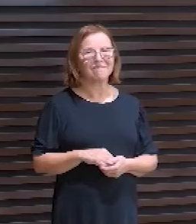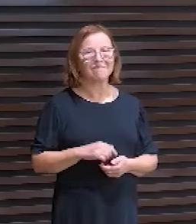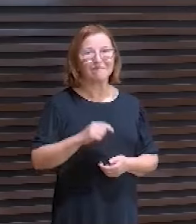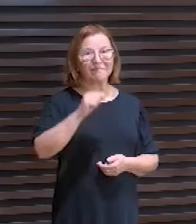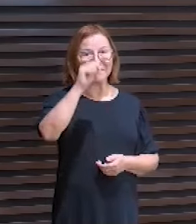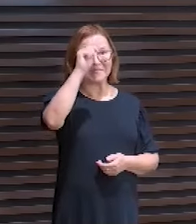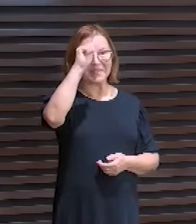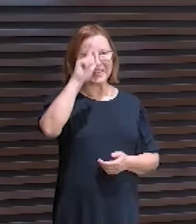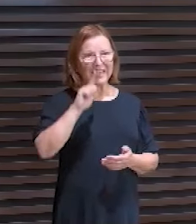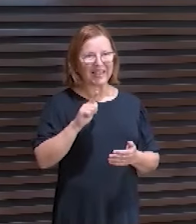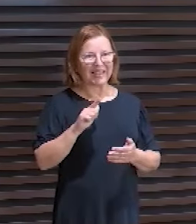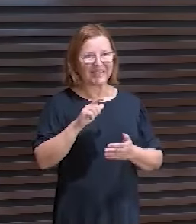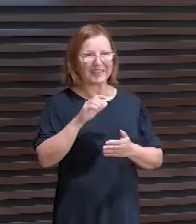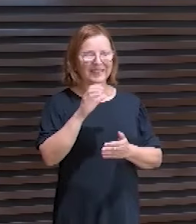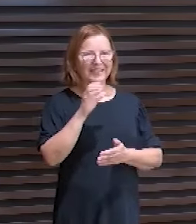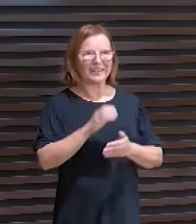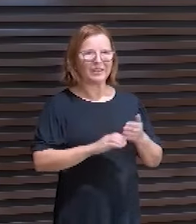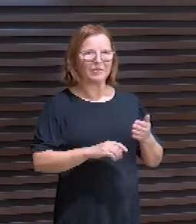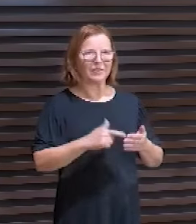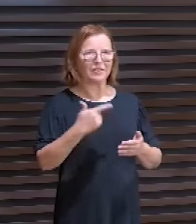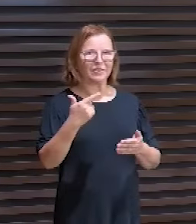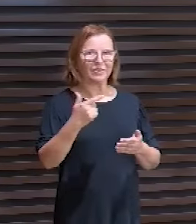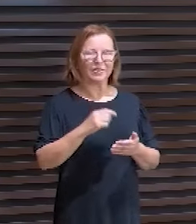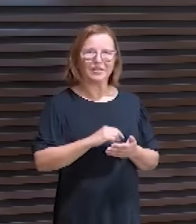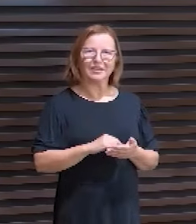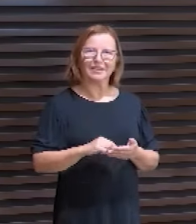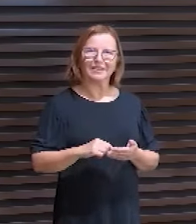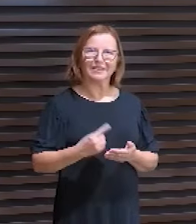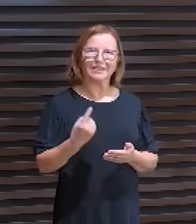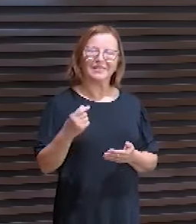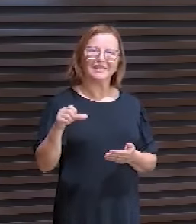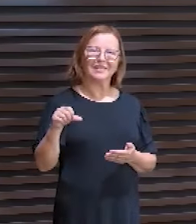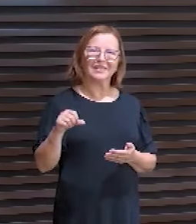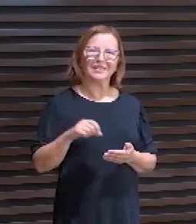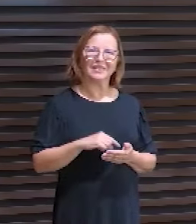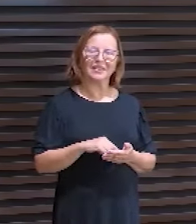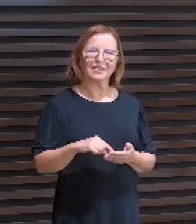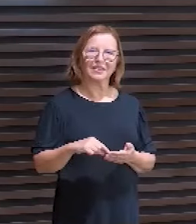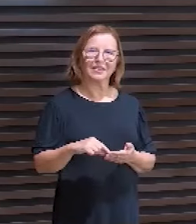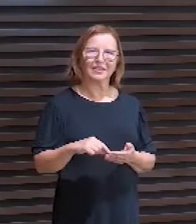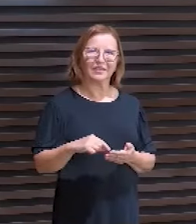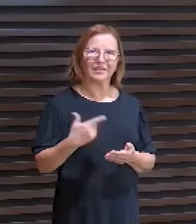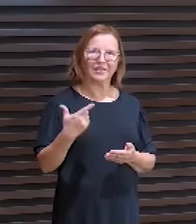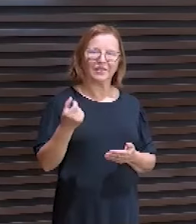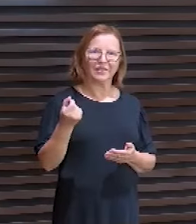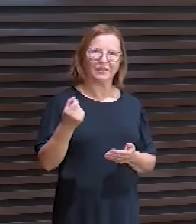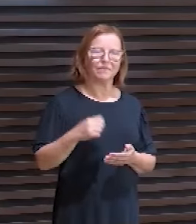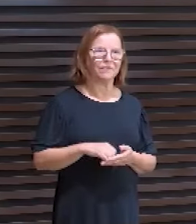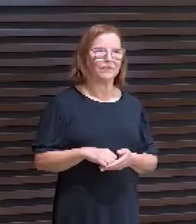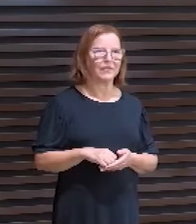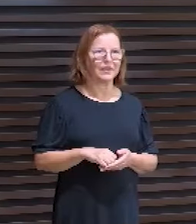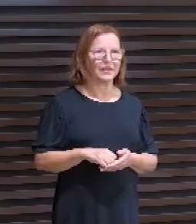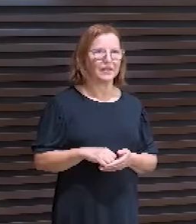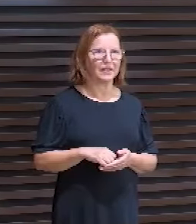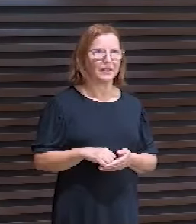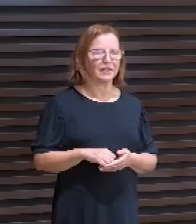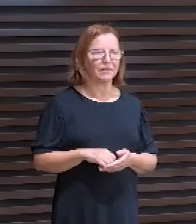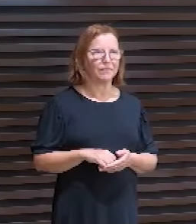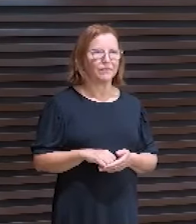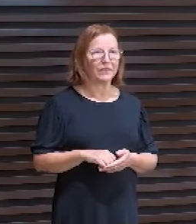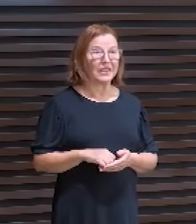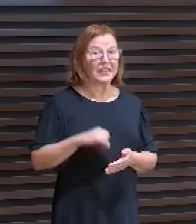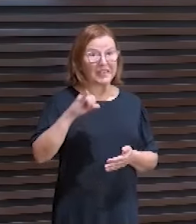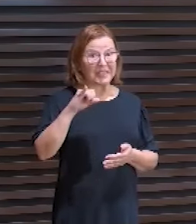pulei oh mais importante hein ó Então tá se alguém tem um casamento